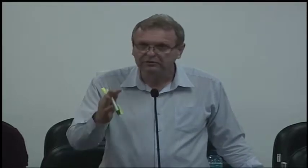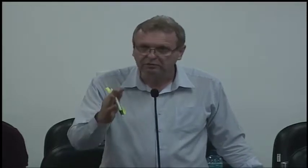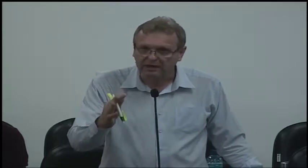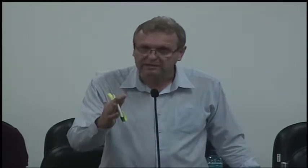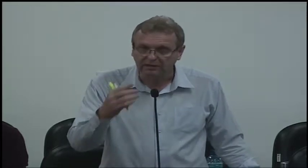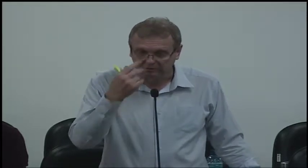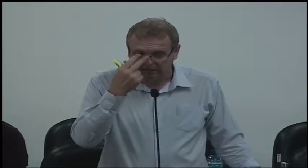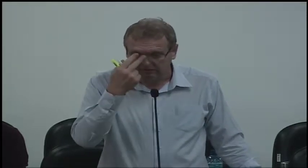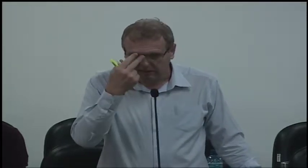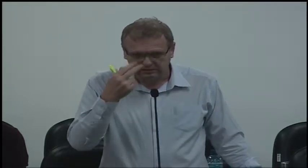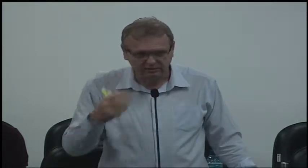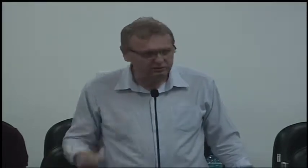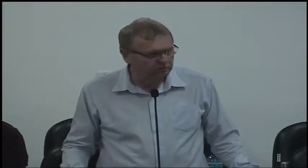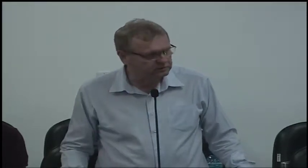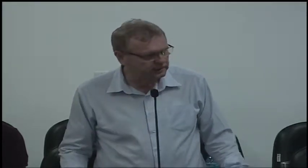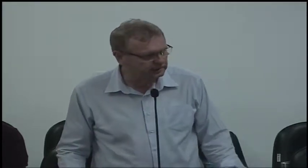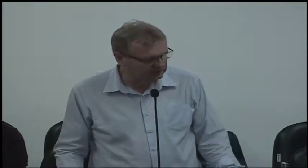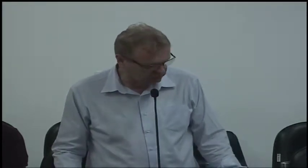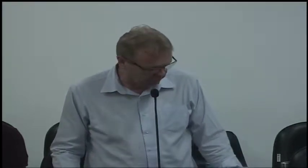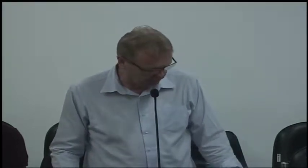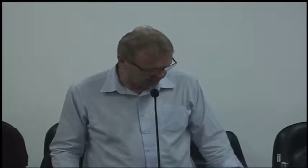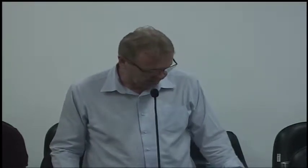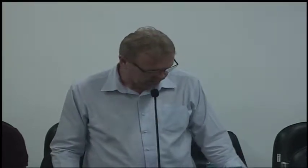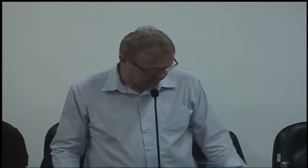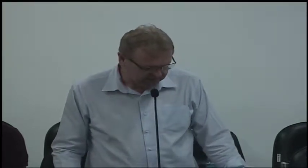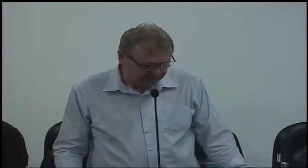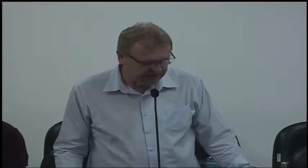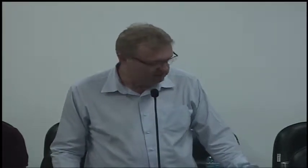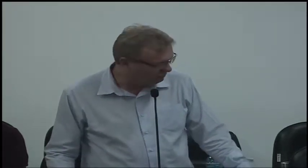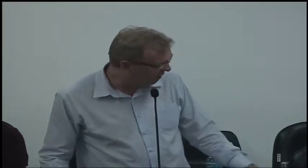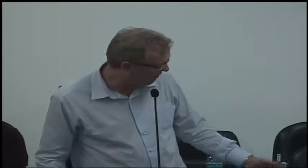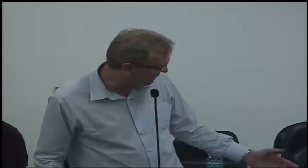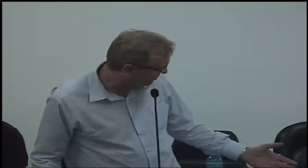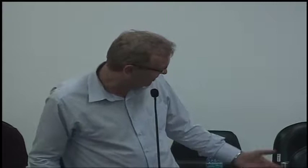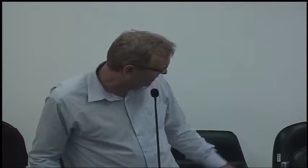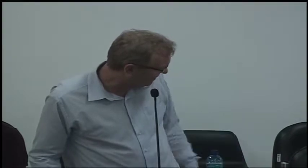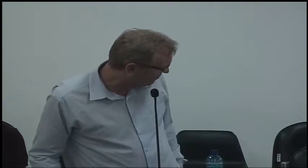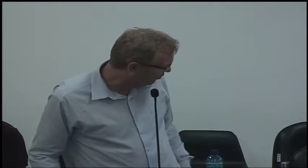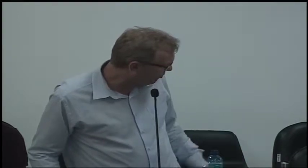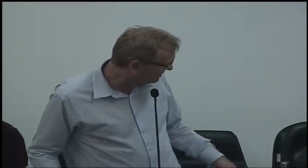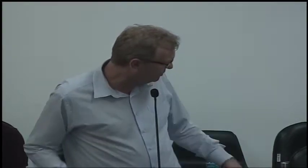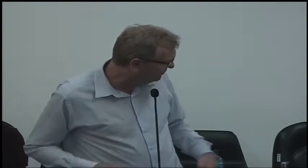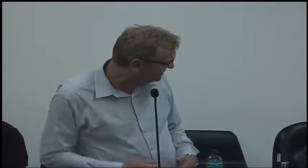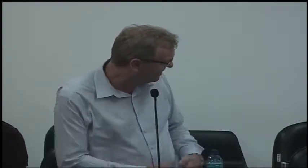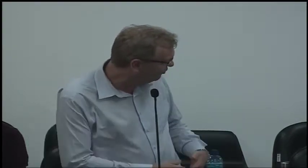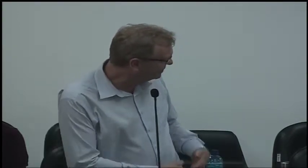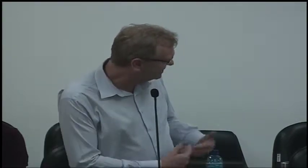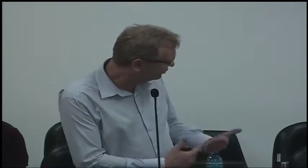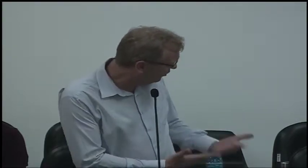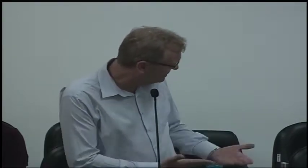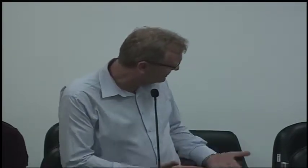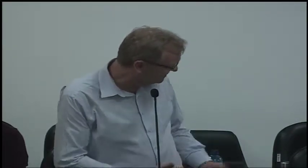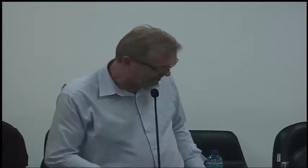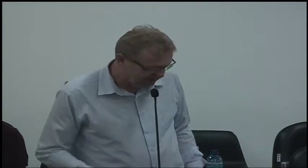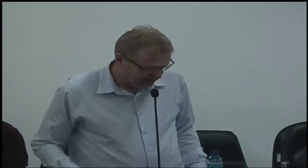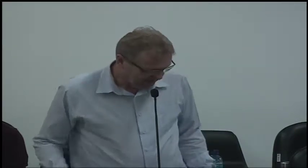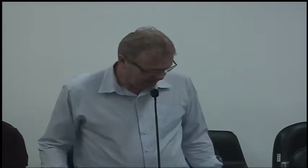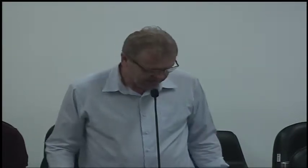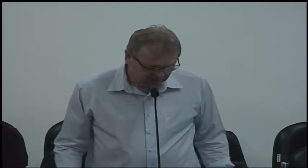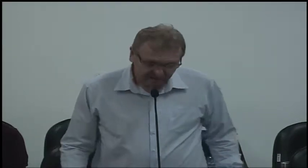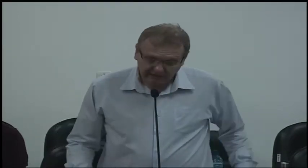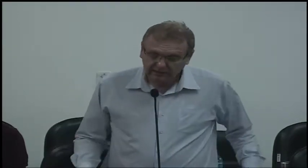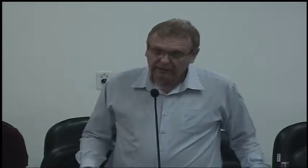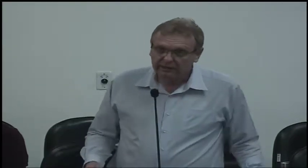tudo vem da educação, e a educação a gente só consegue na escola, né? Às vezes na escola, vereador Clay, tem preocupação de fazer em outras coisas,